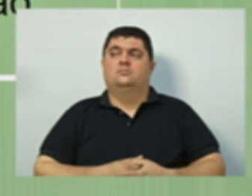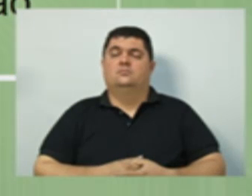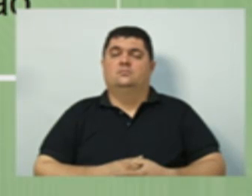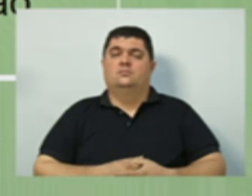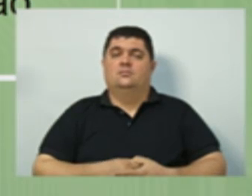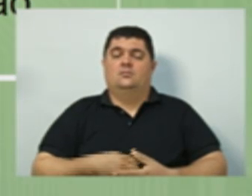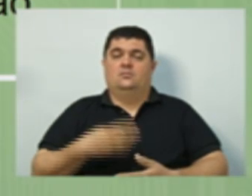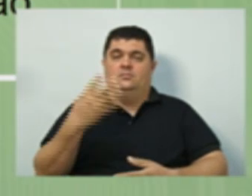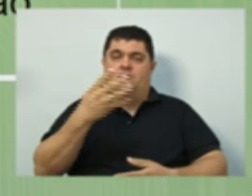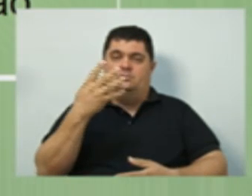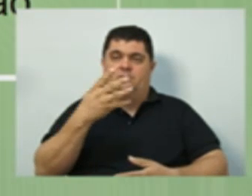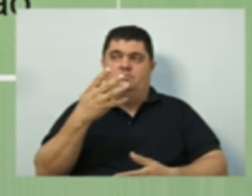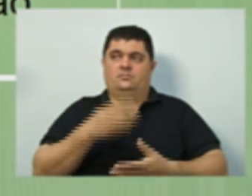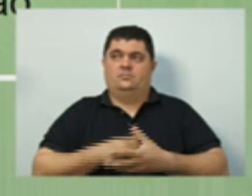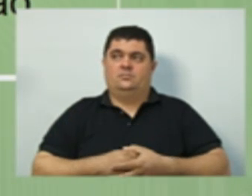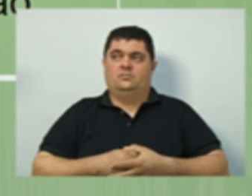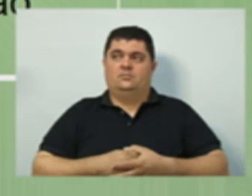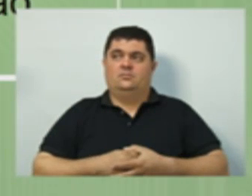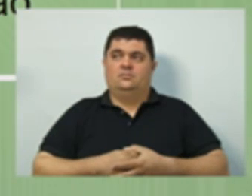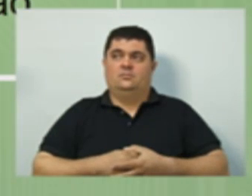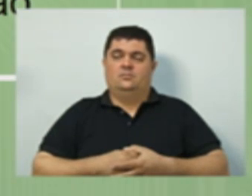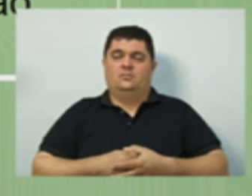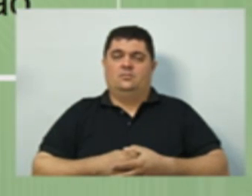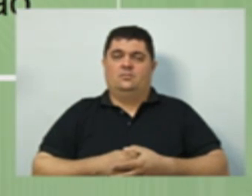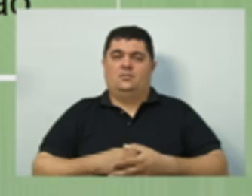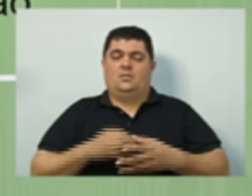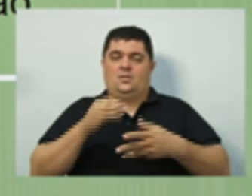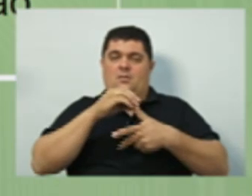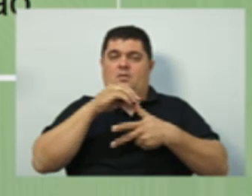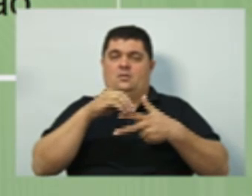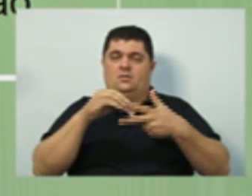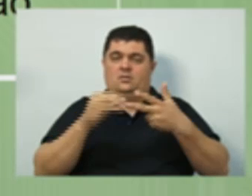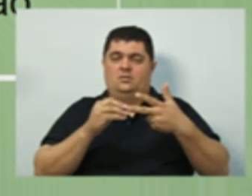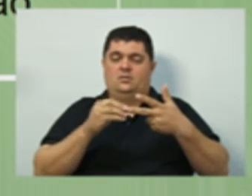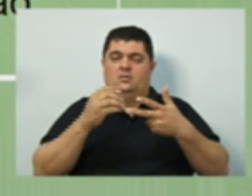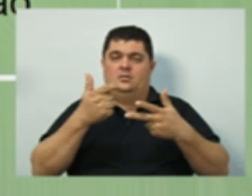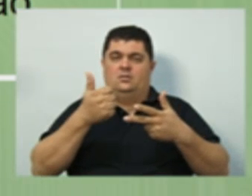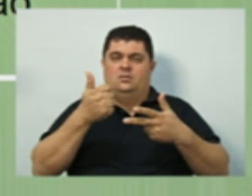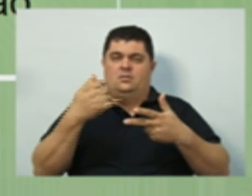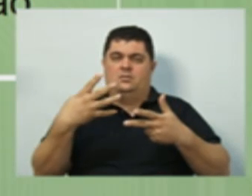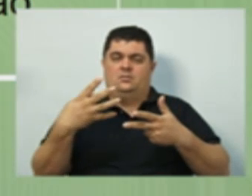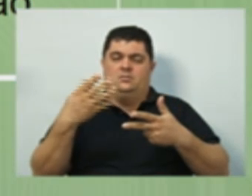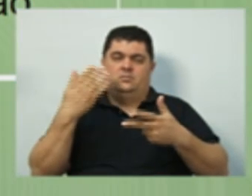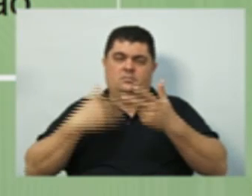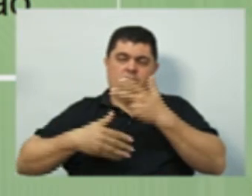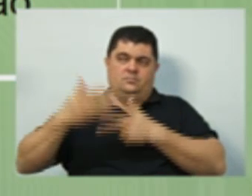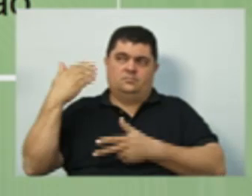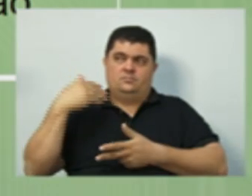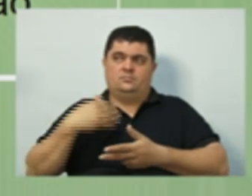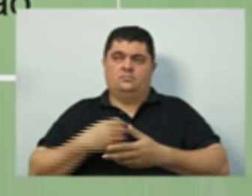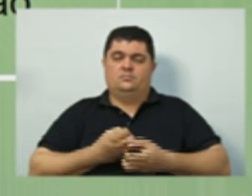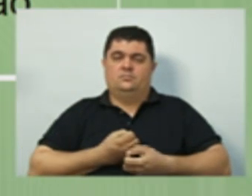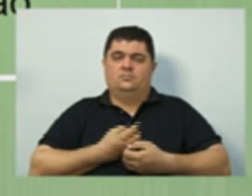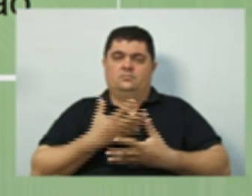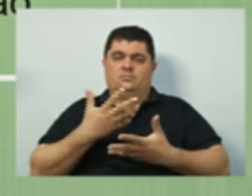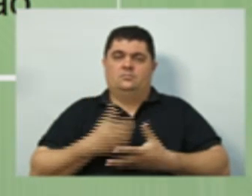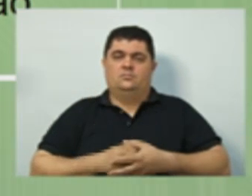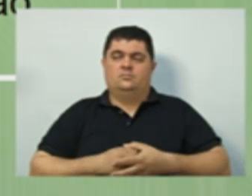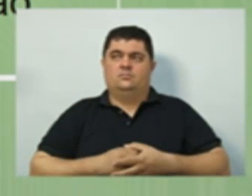Questão 4, Enem 2014. Vamos para este poema, bonito.